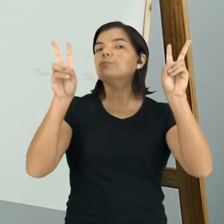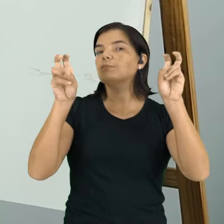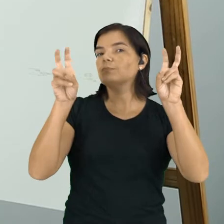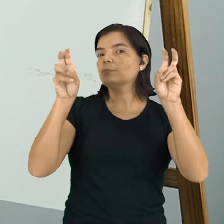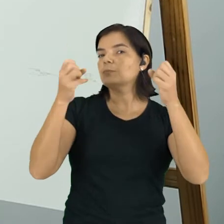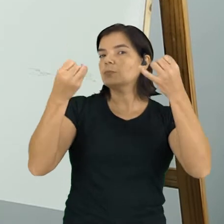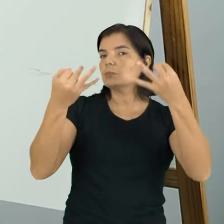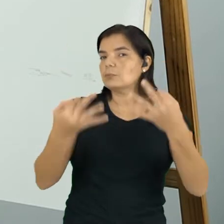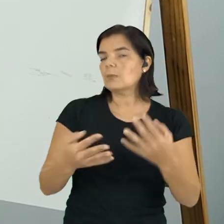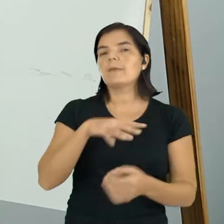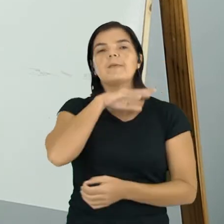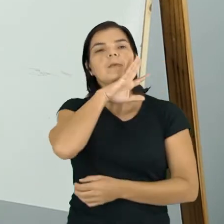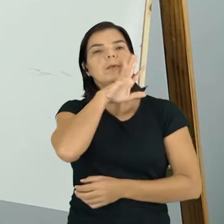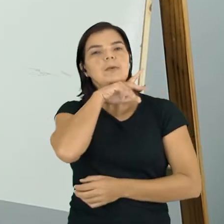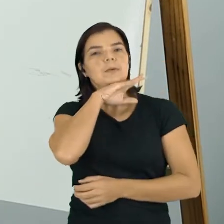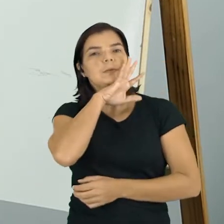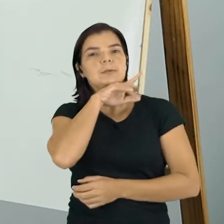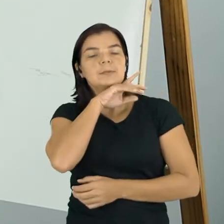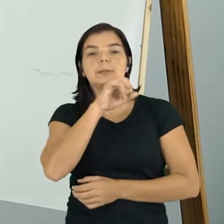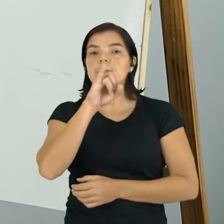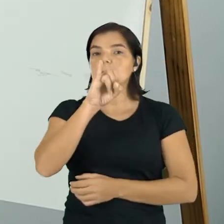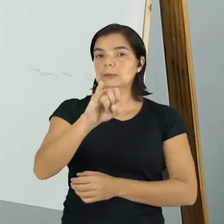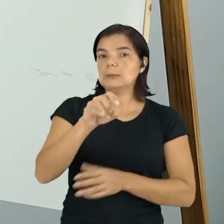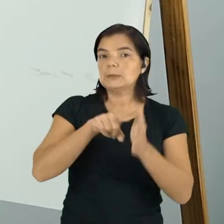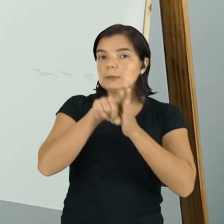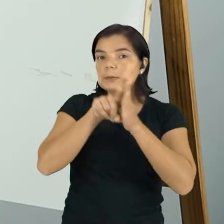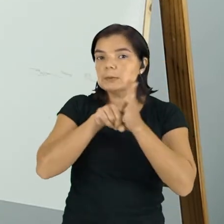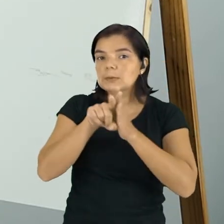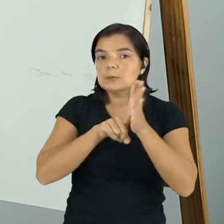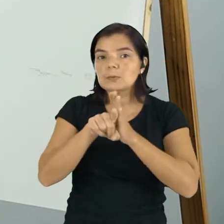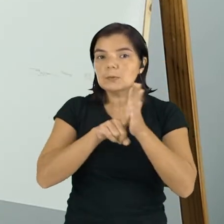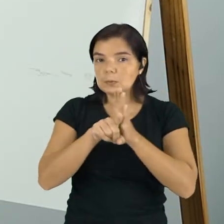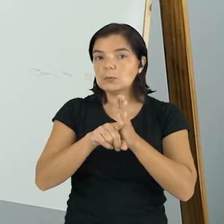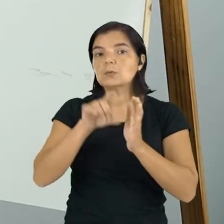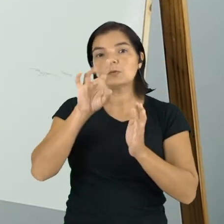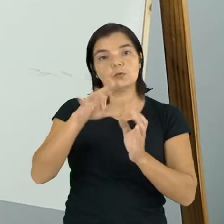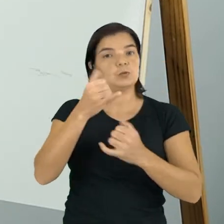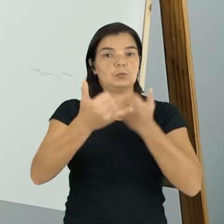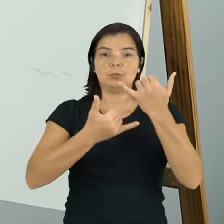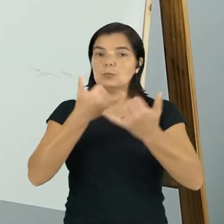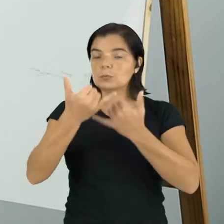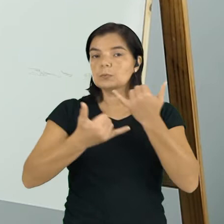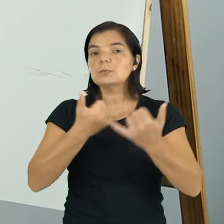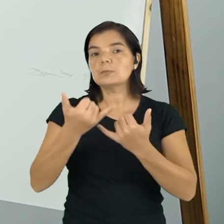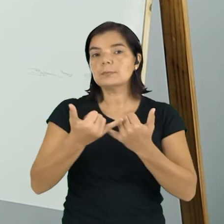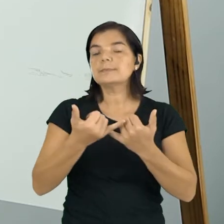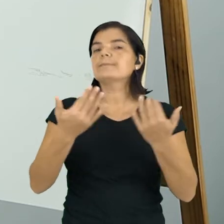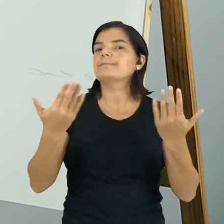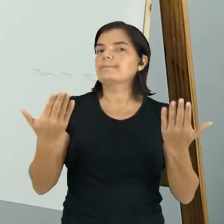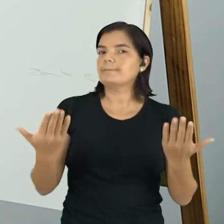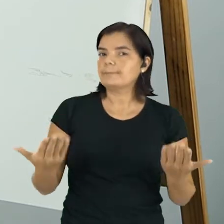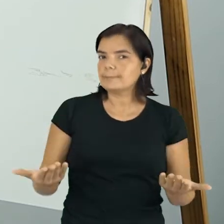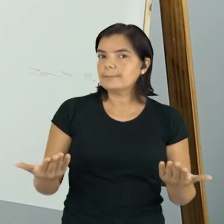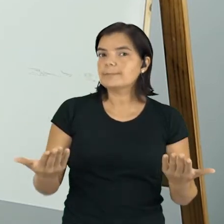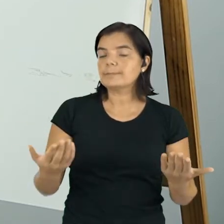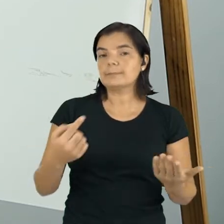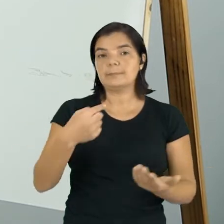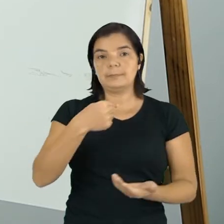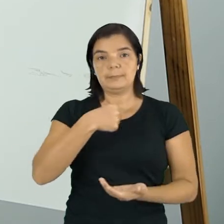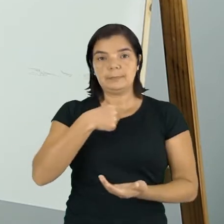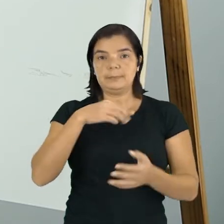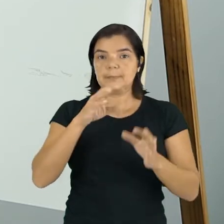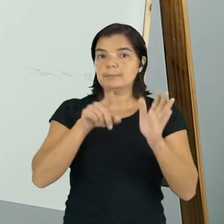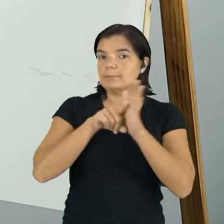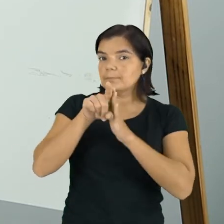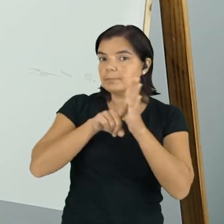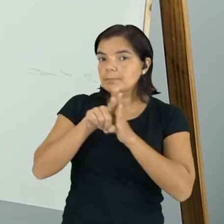que eu estou falando de animais, sendo que a pesquisa que eu fiz tenha sido de brinquedos. A não ser que eu